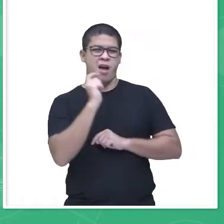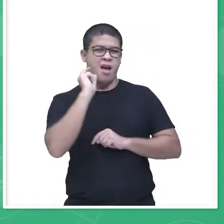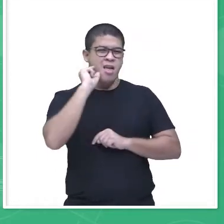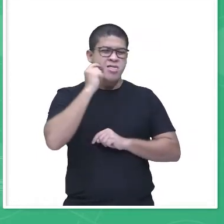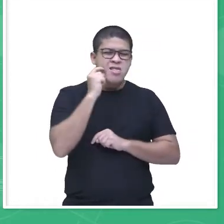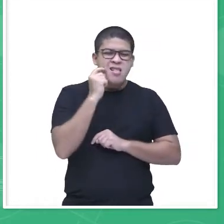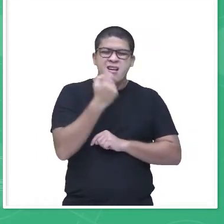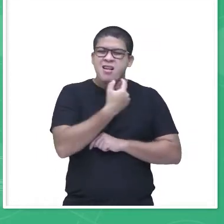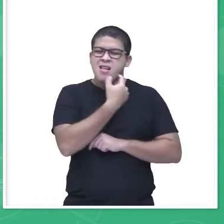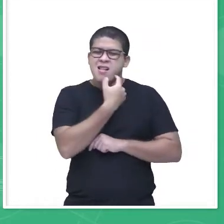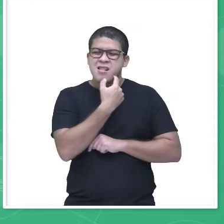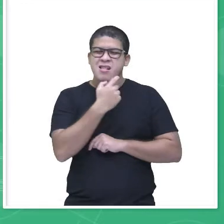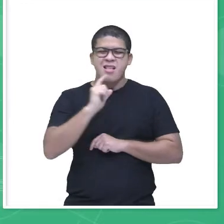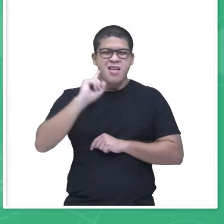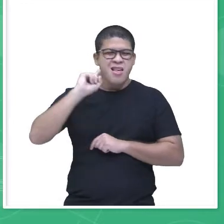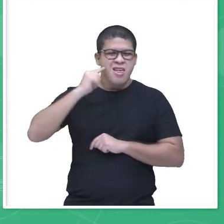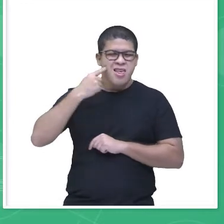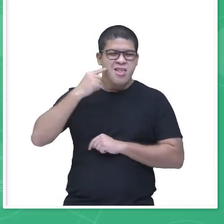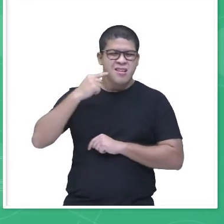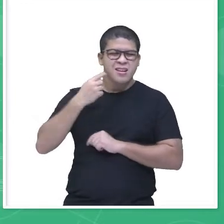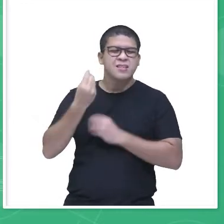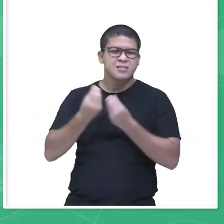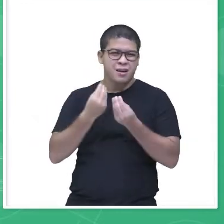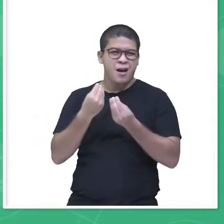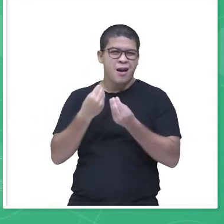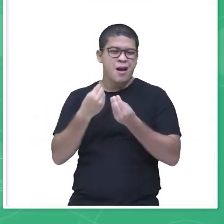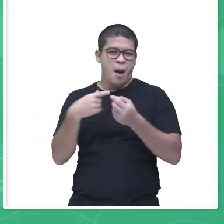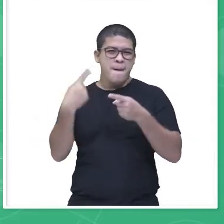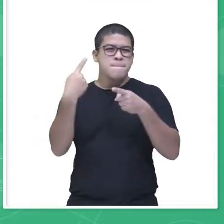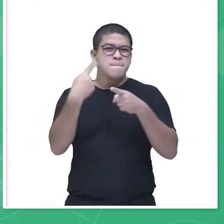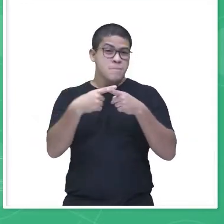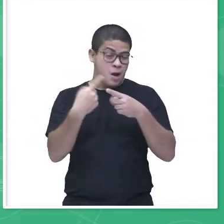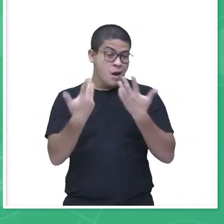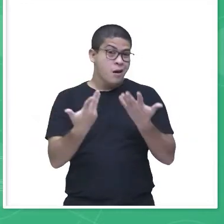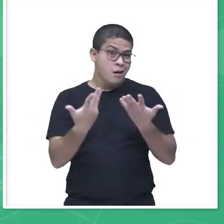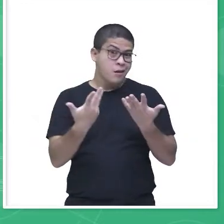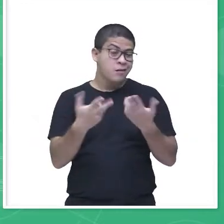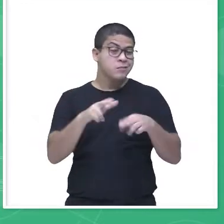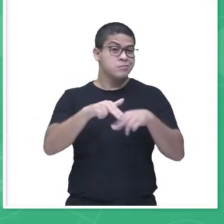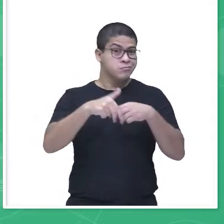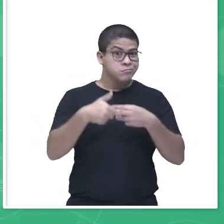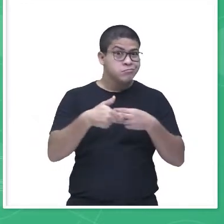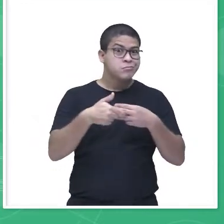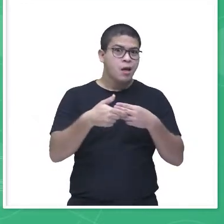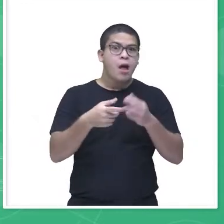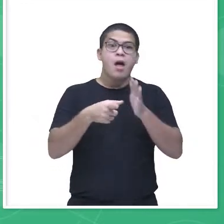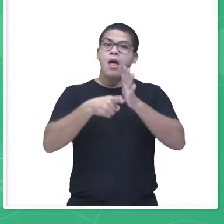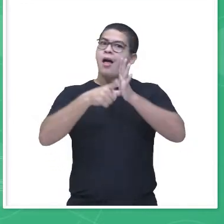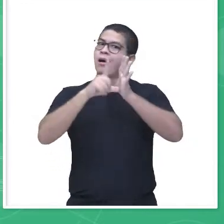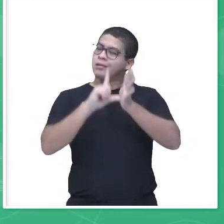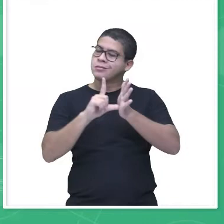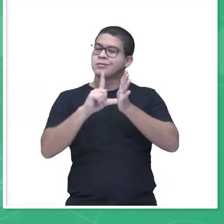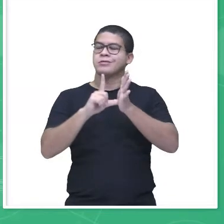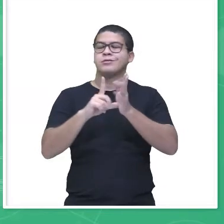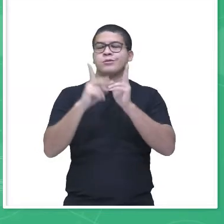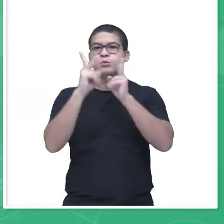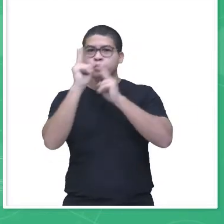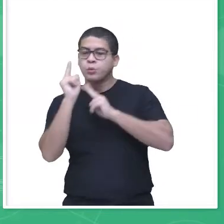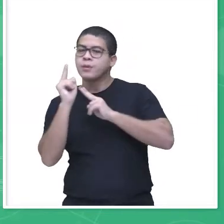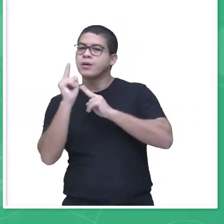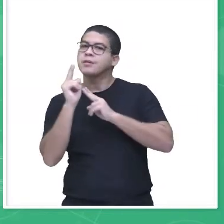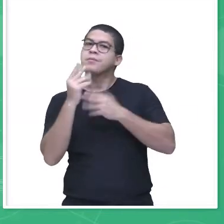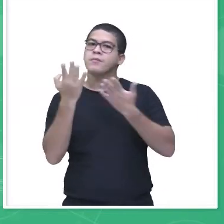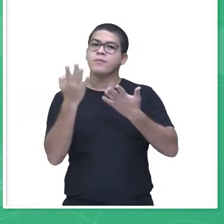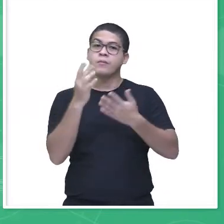Então, escova a boca, os dentes, principalmente antes de dormir. Até se você